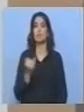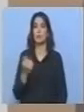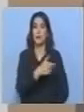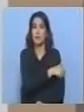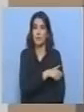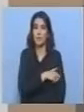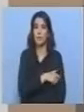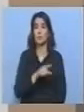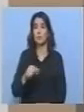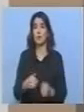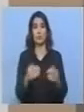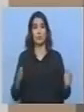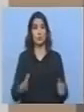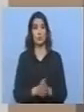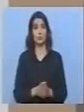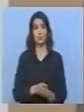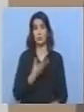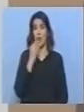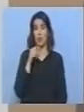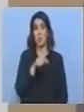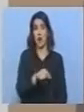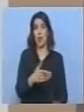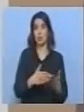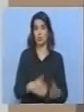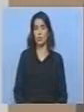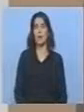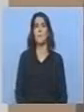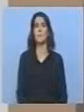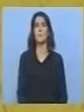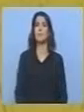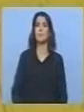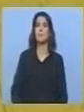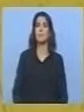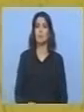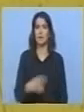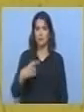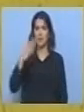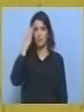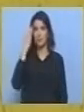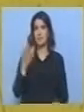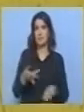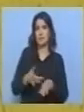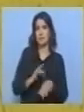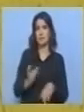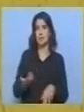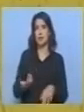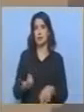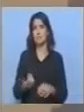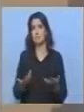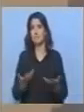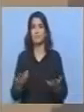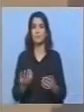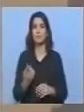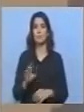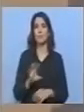por todos os estudantes que lá estudam. Vocês não têm capacidade para sensibilizar, digamos assim, de uma